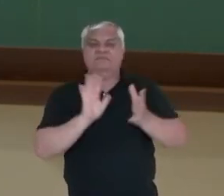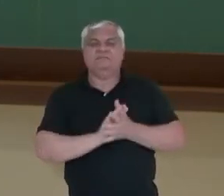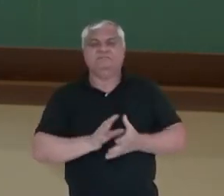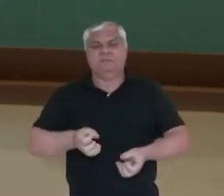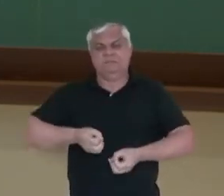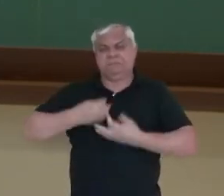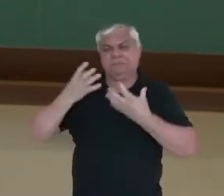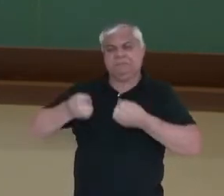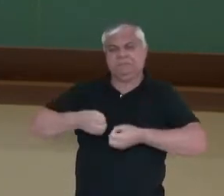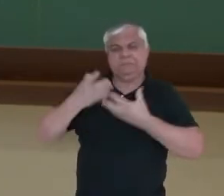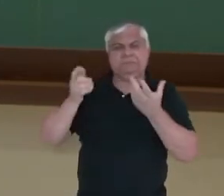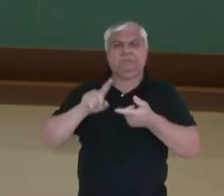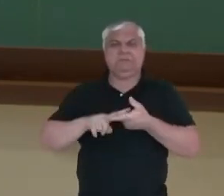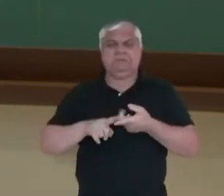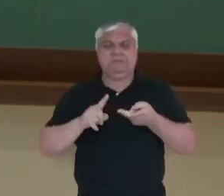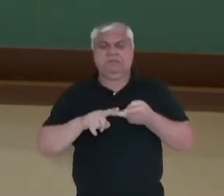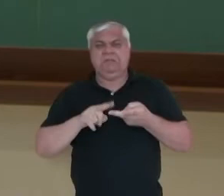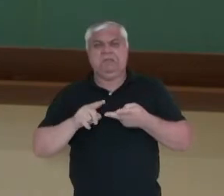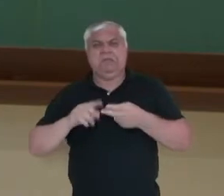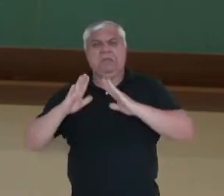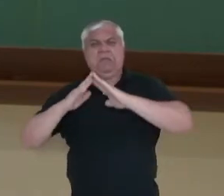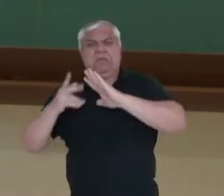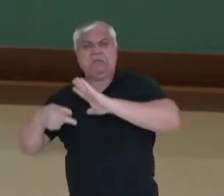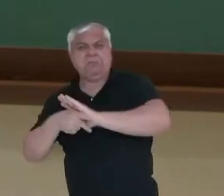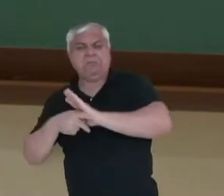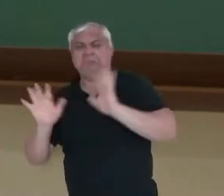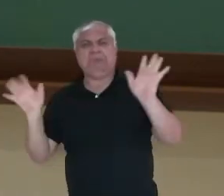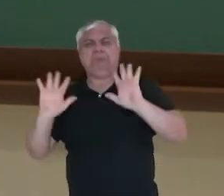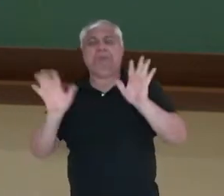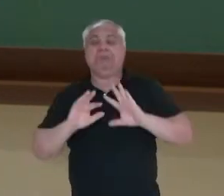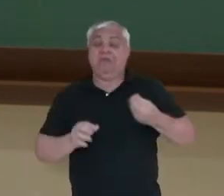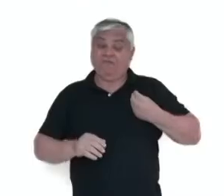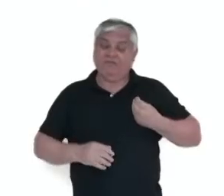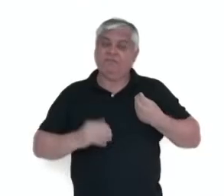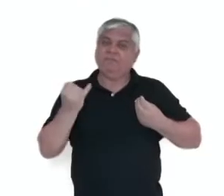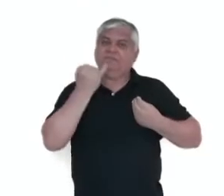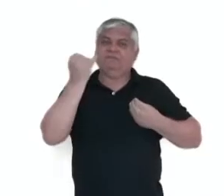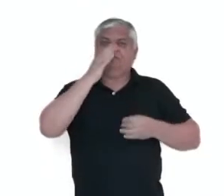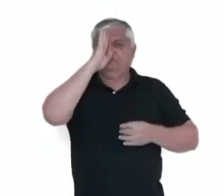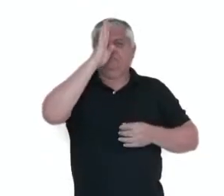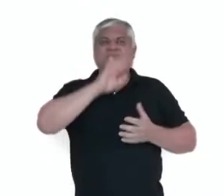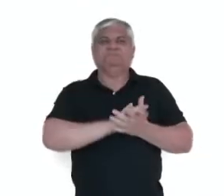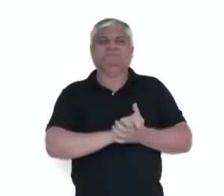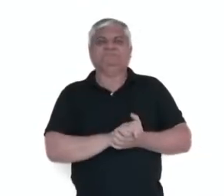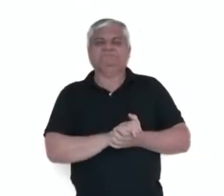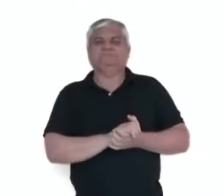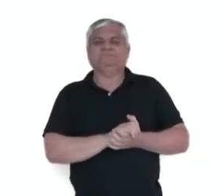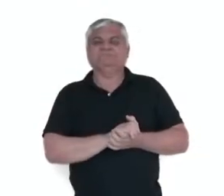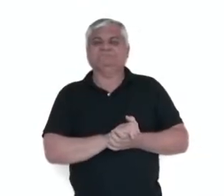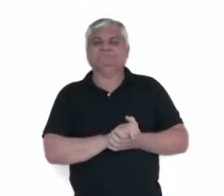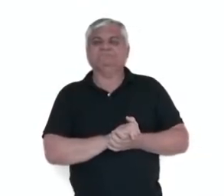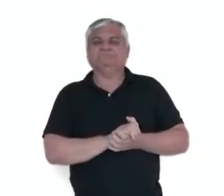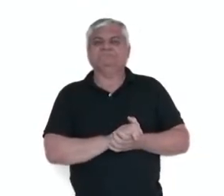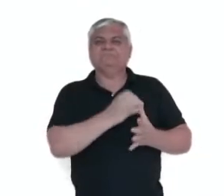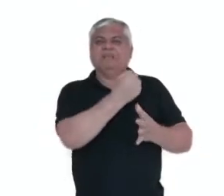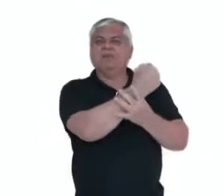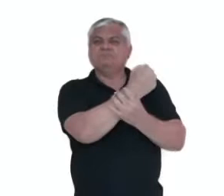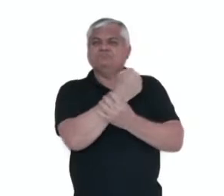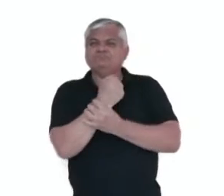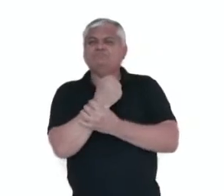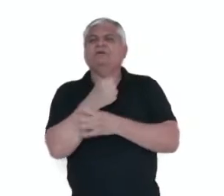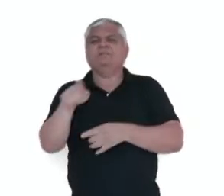expressão, proteger a propriedade privada, etc. É um crítico do absolutismo, defensor do